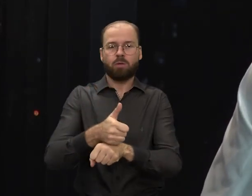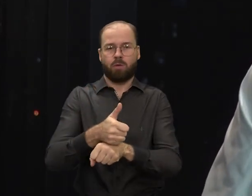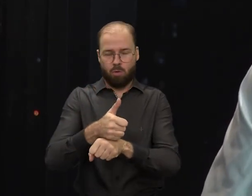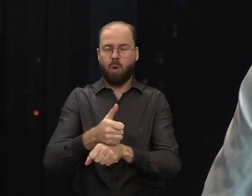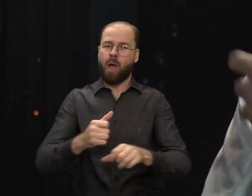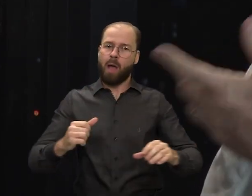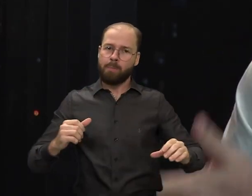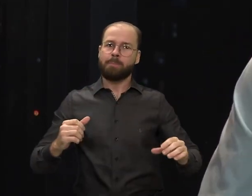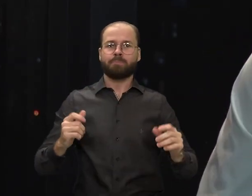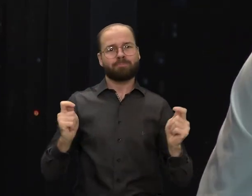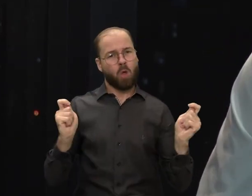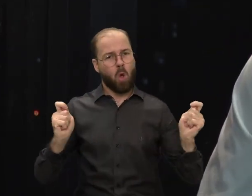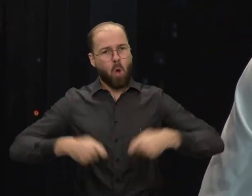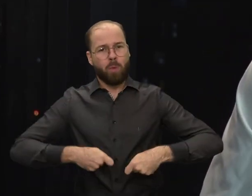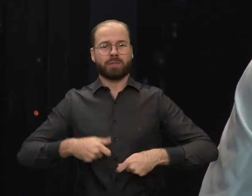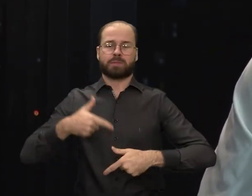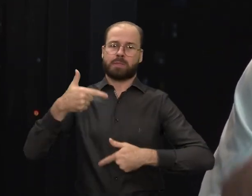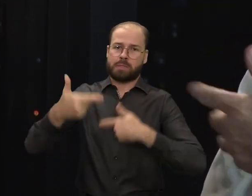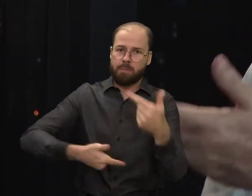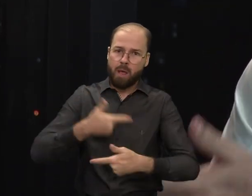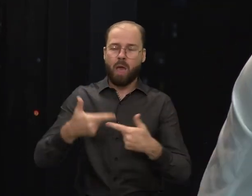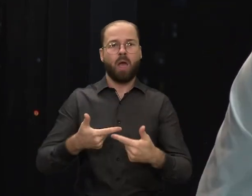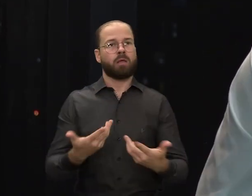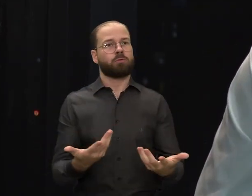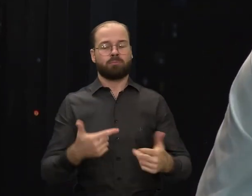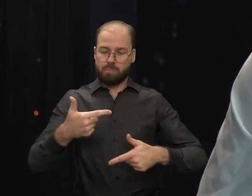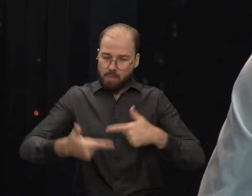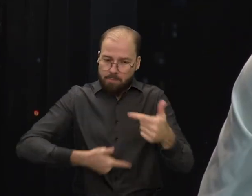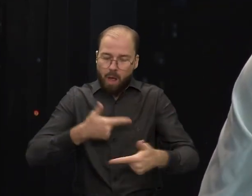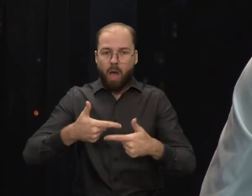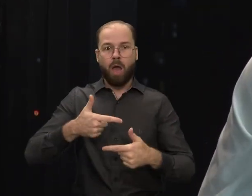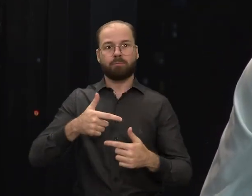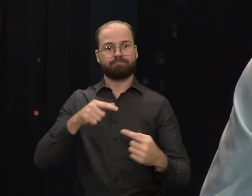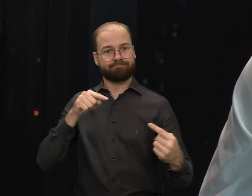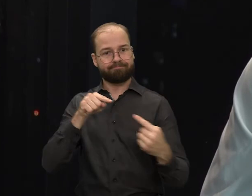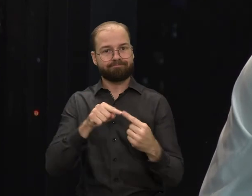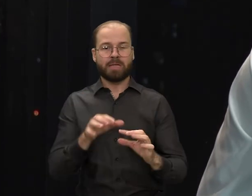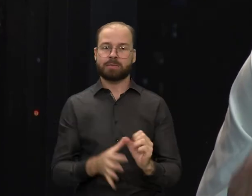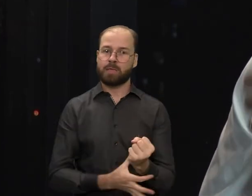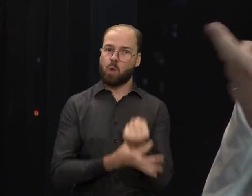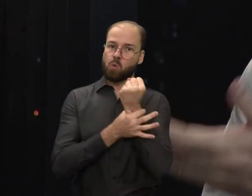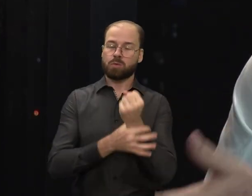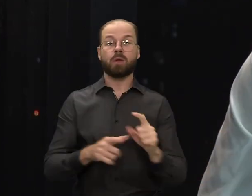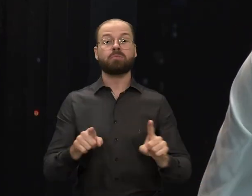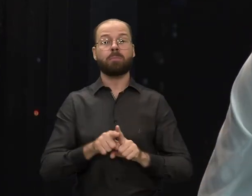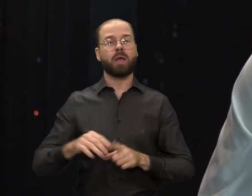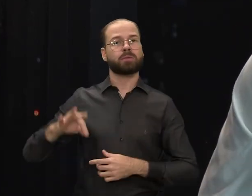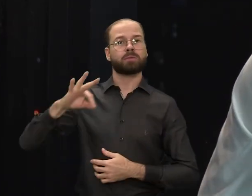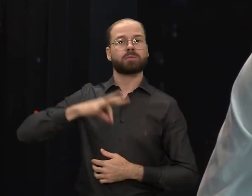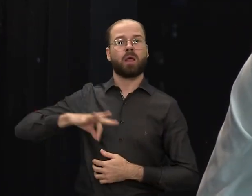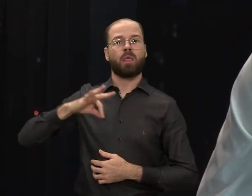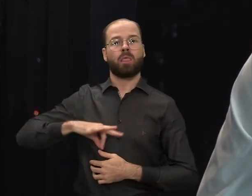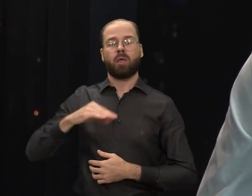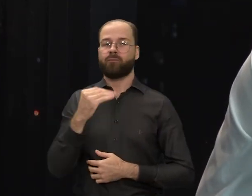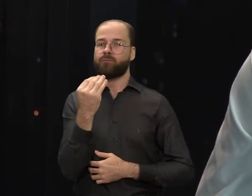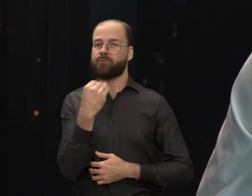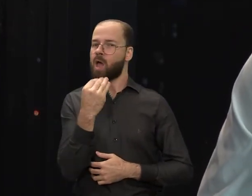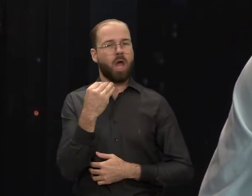capacitados, trabalhando, com segurança, com salário justo, com